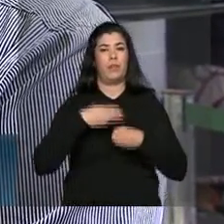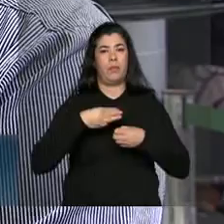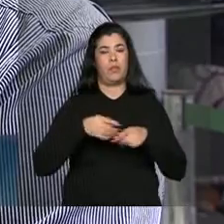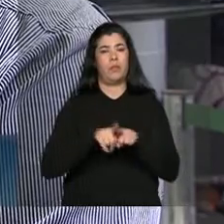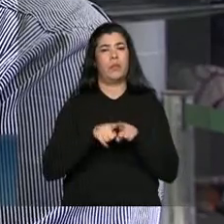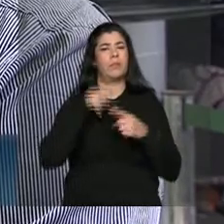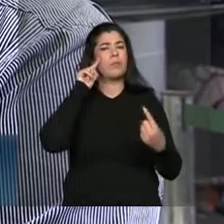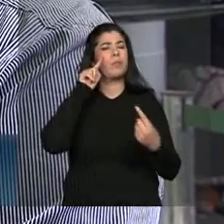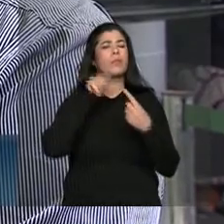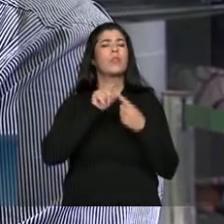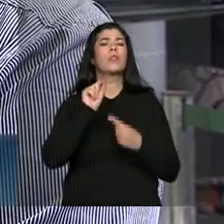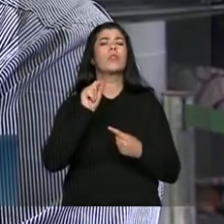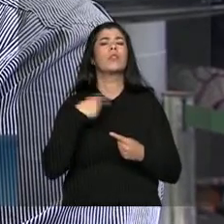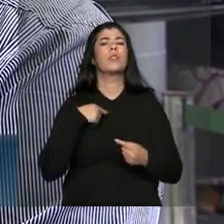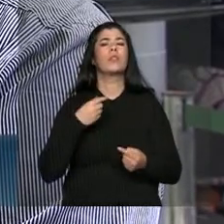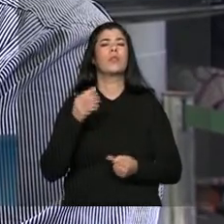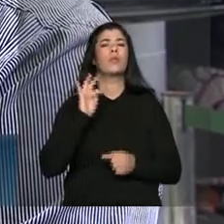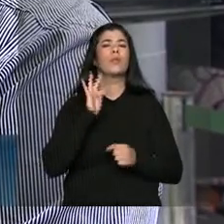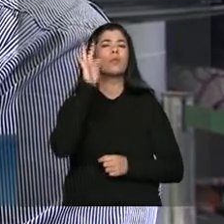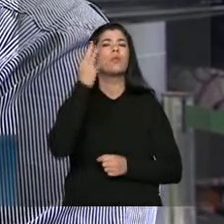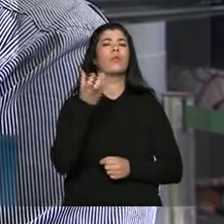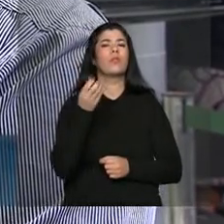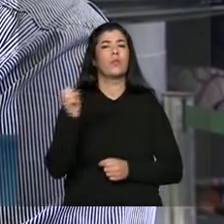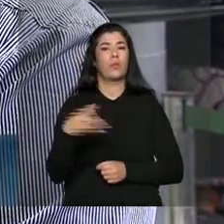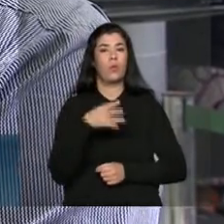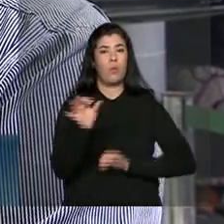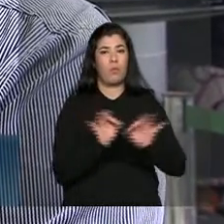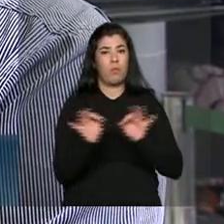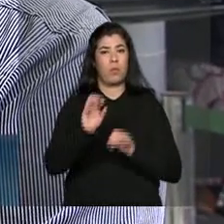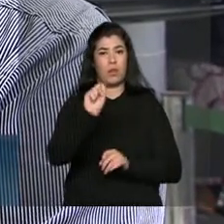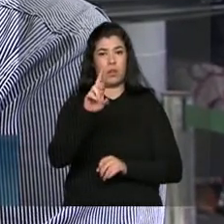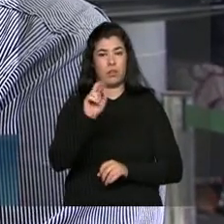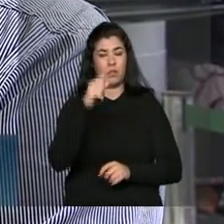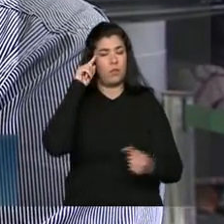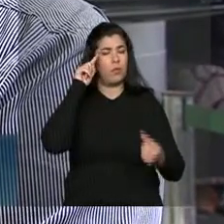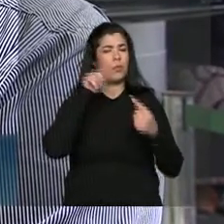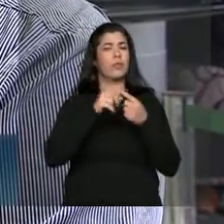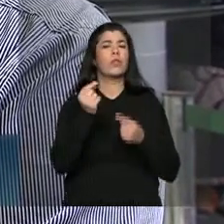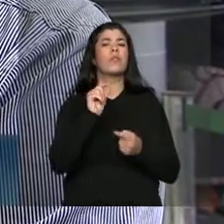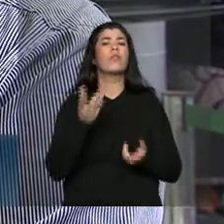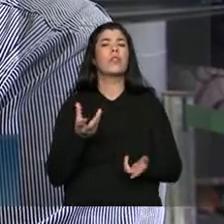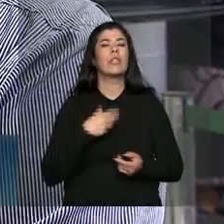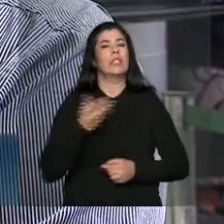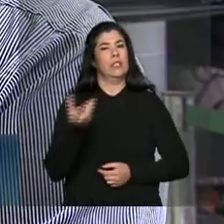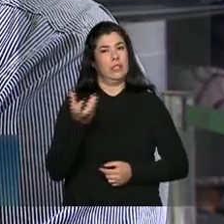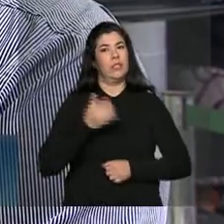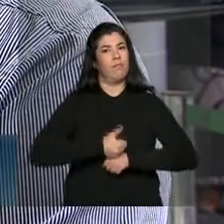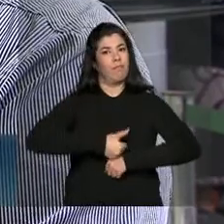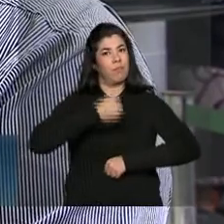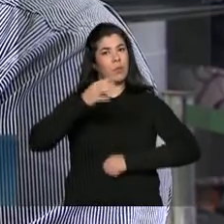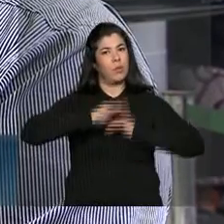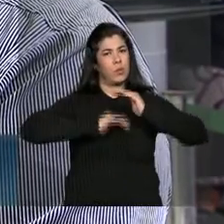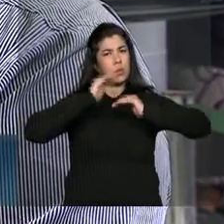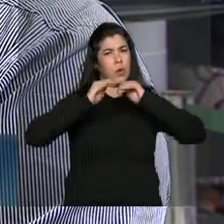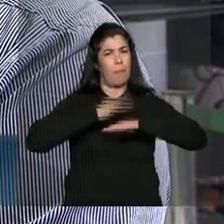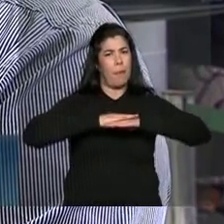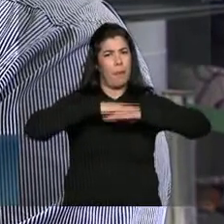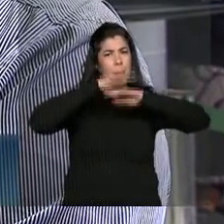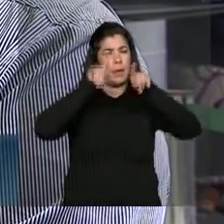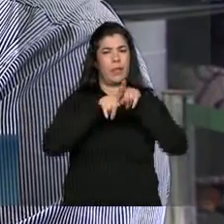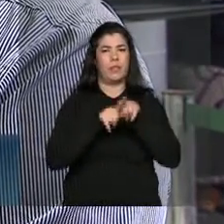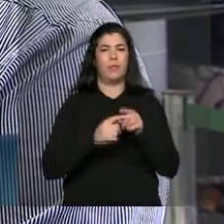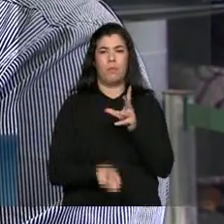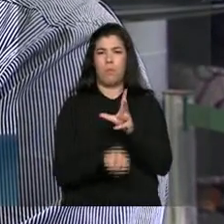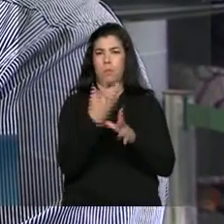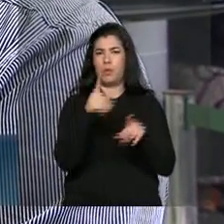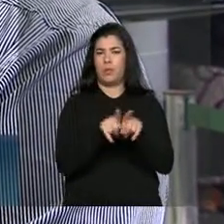a expectativa de vocês com o lançamento desse novo Plano Safra? A nossa expectativa é muito grande, aumentar cada dia mais a produção